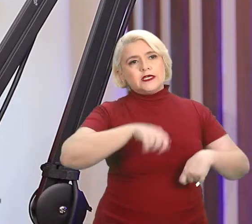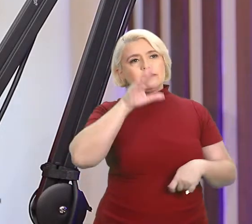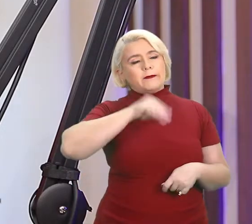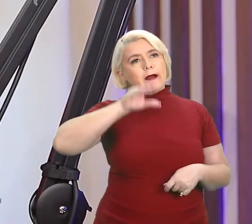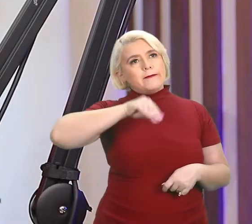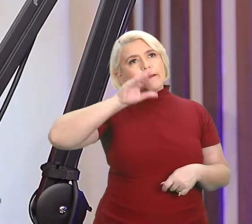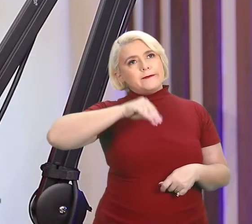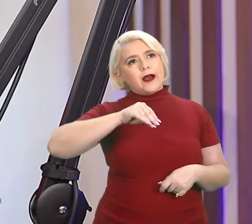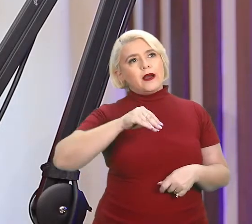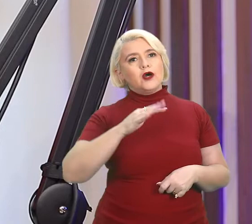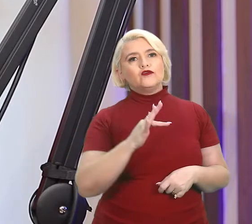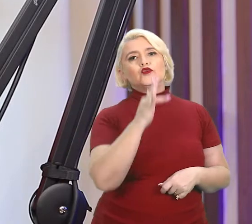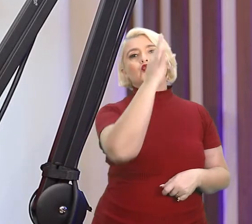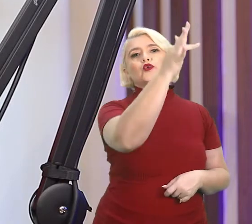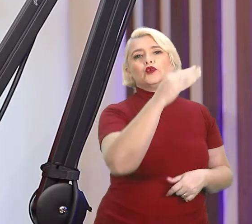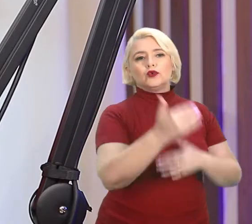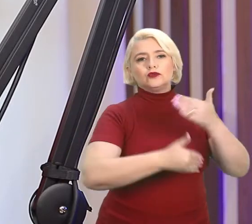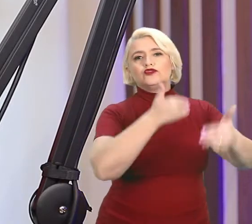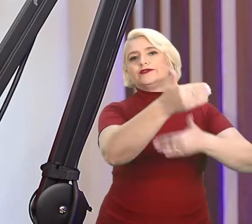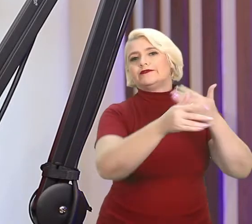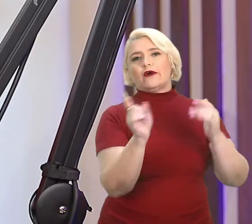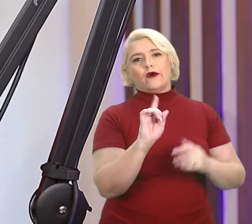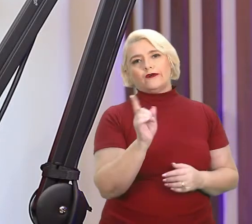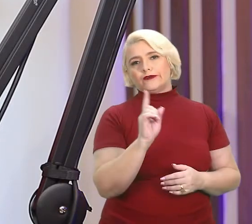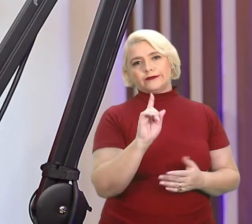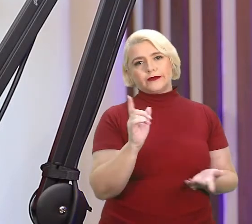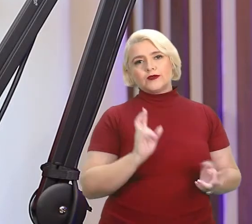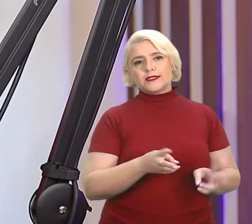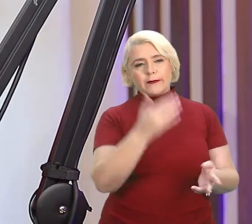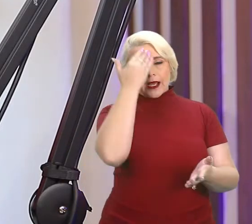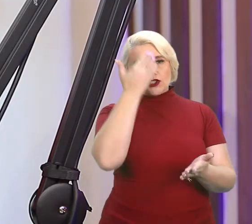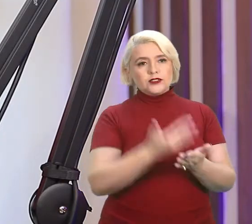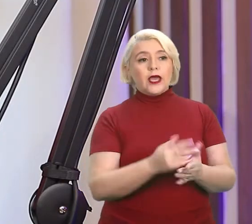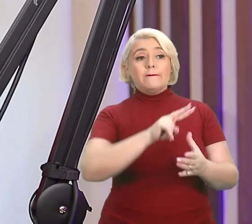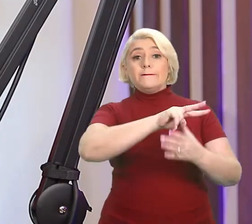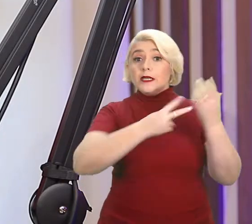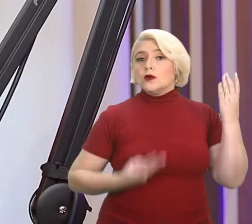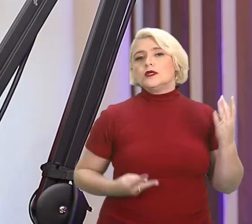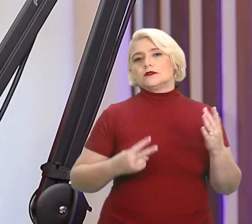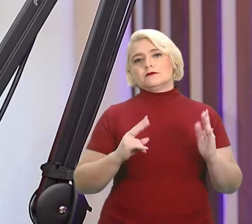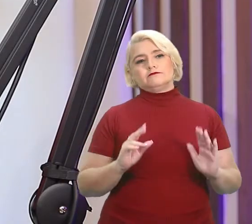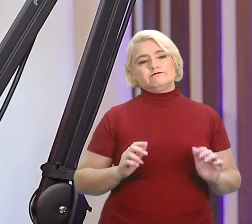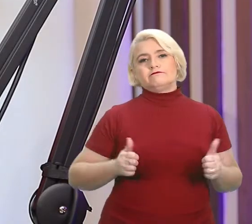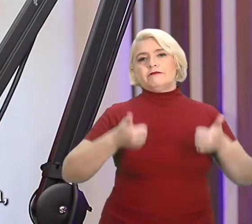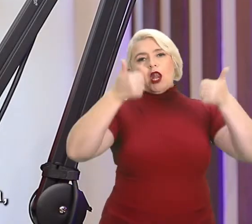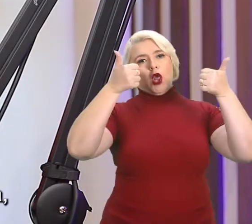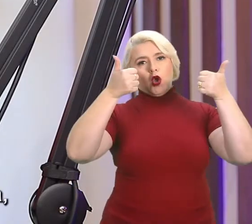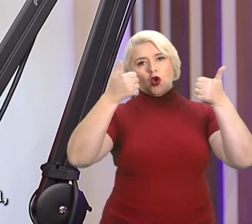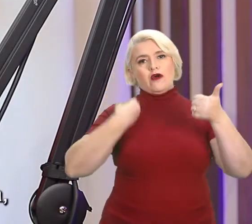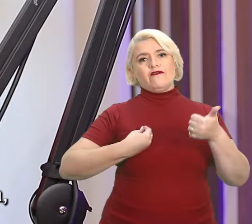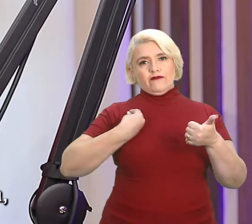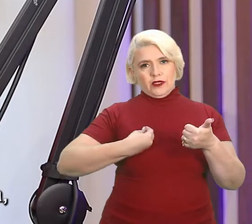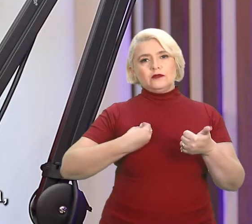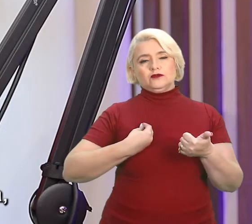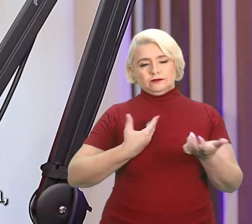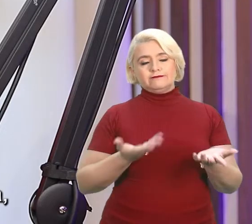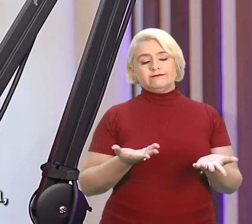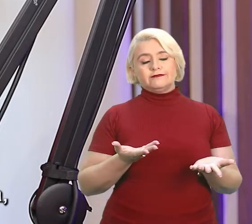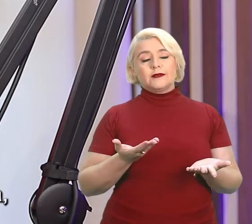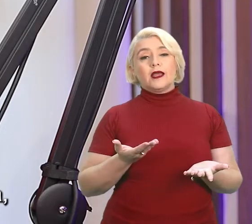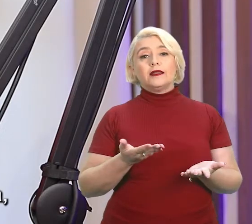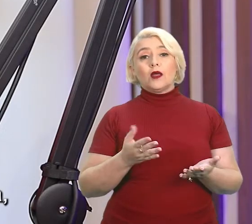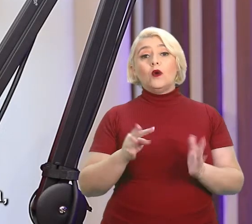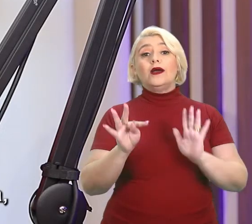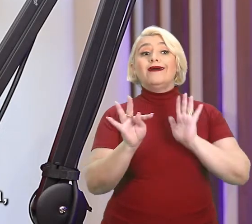a muito futuro, né? Eu sempre acreditei que o bilinguismo ia vingar. Né? Então, as técnicas